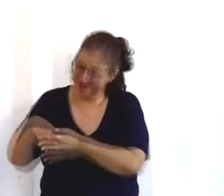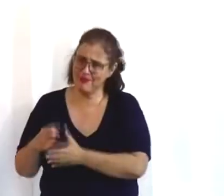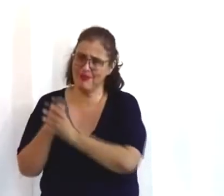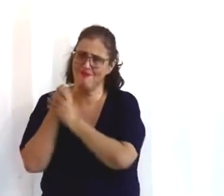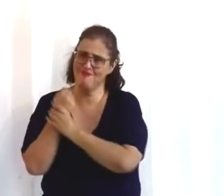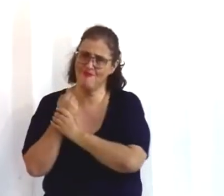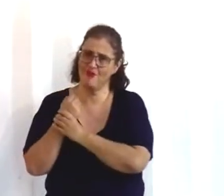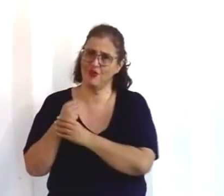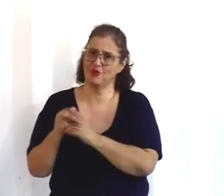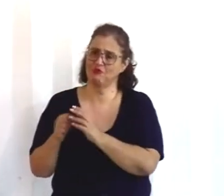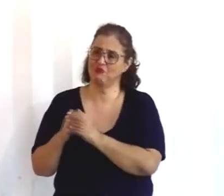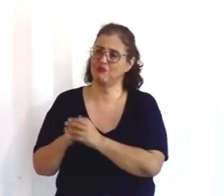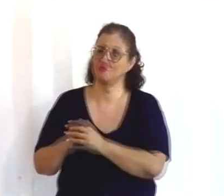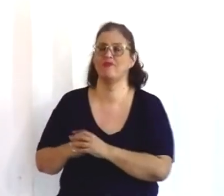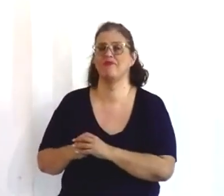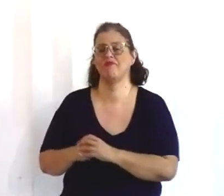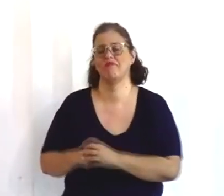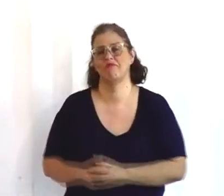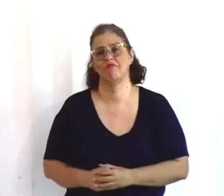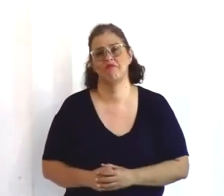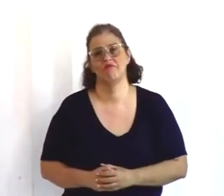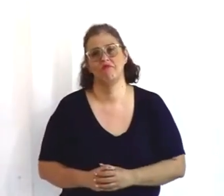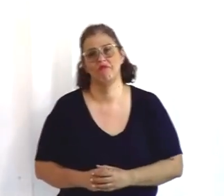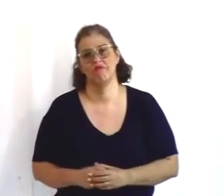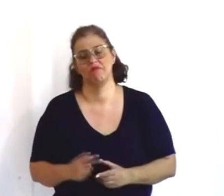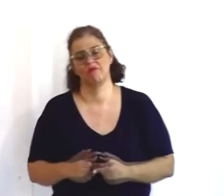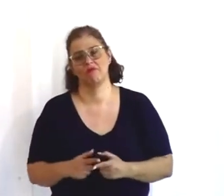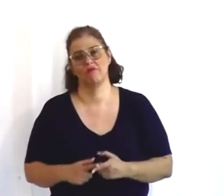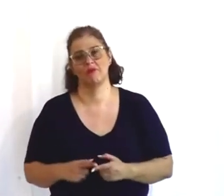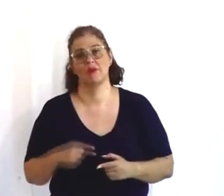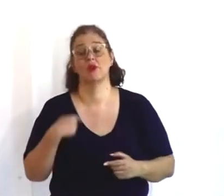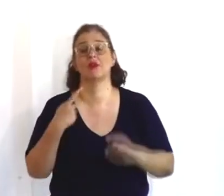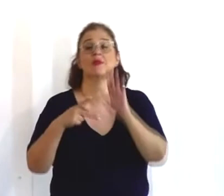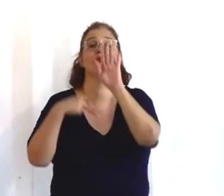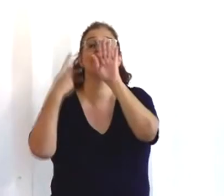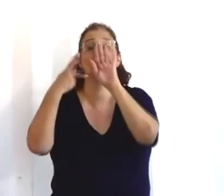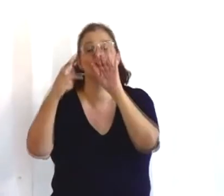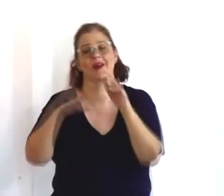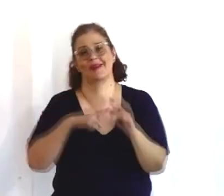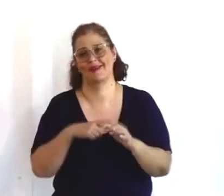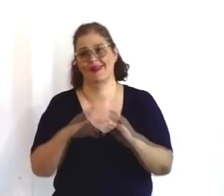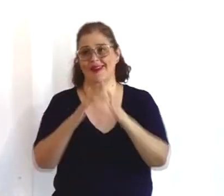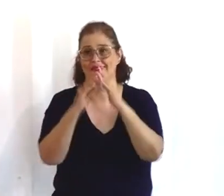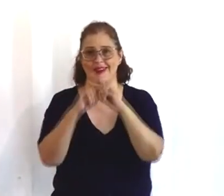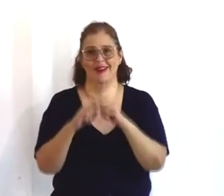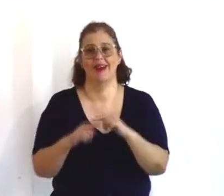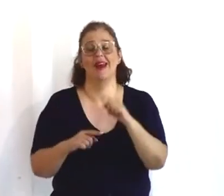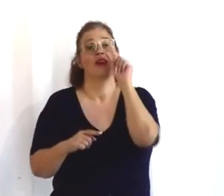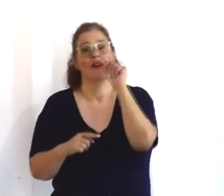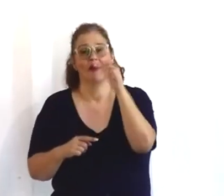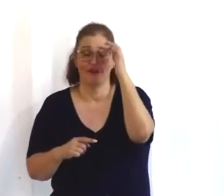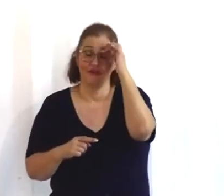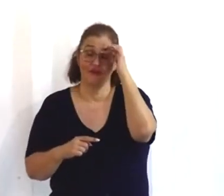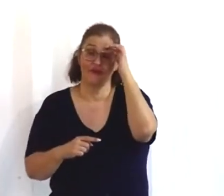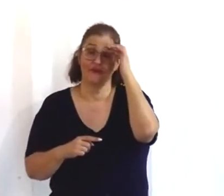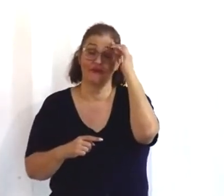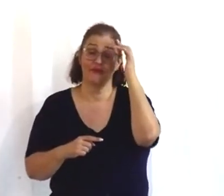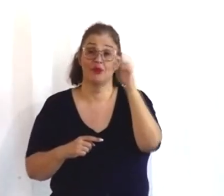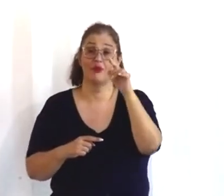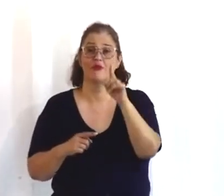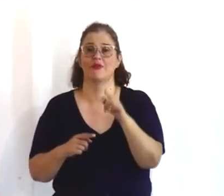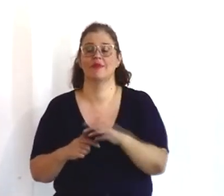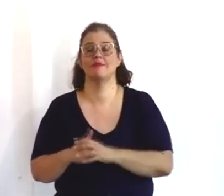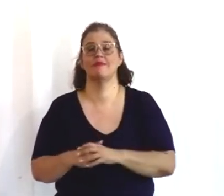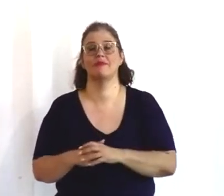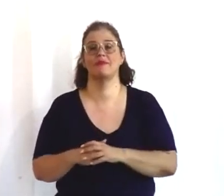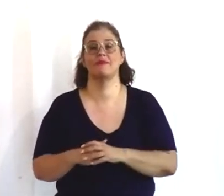Nós temos essa bendita promessa, igreja. Deus está dizendo que vai te fazer coluna no santuário de Deus, e Ele